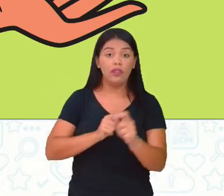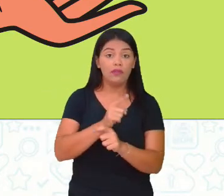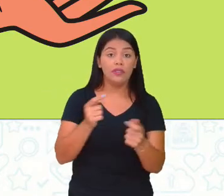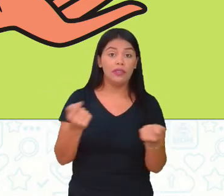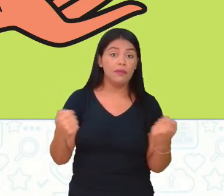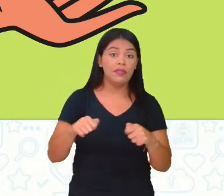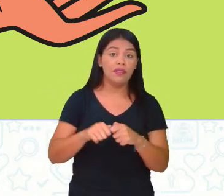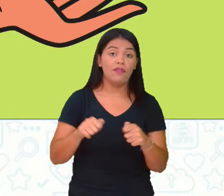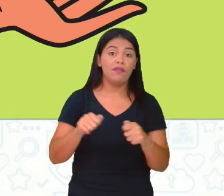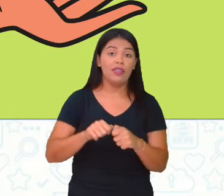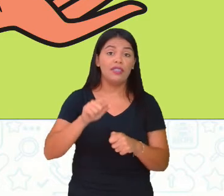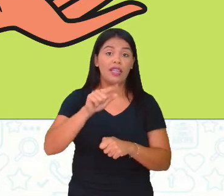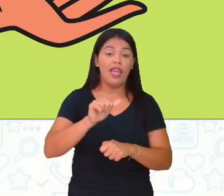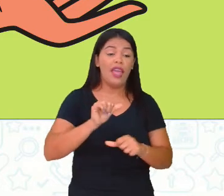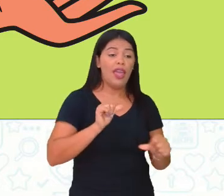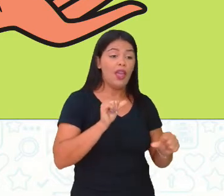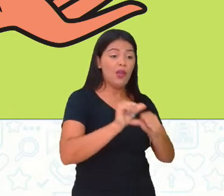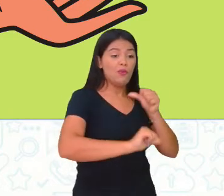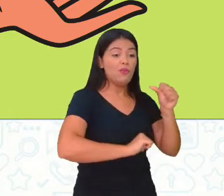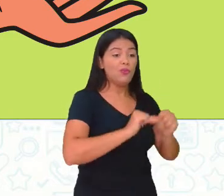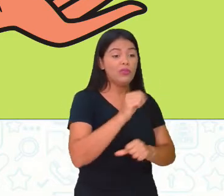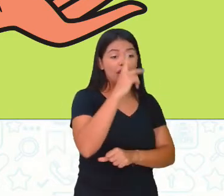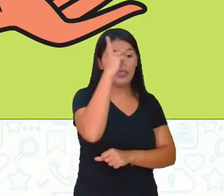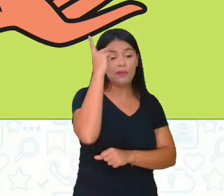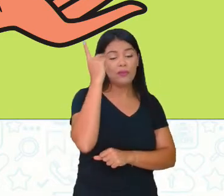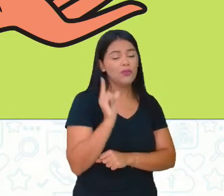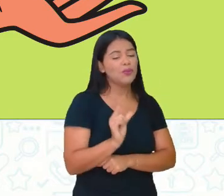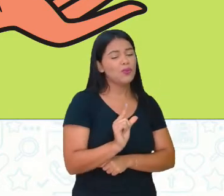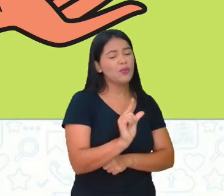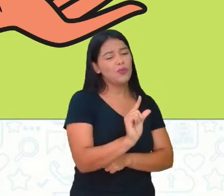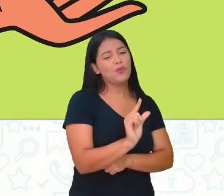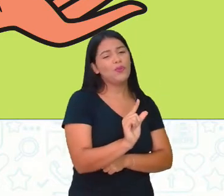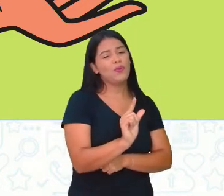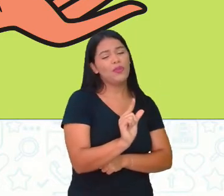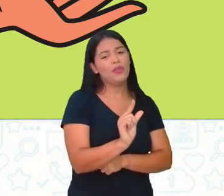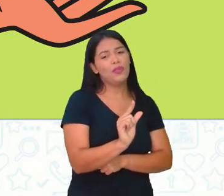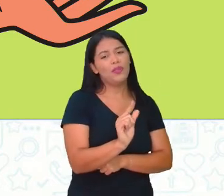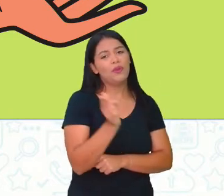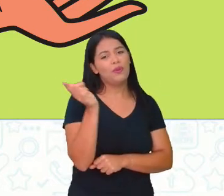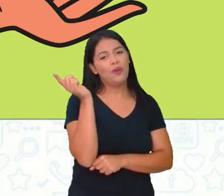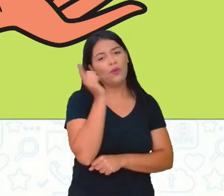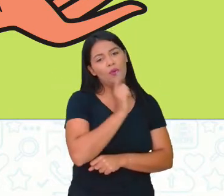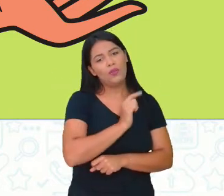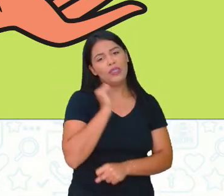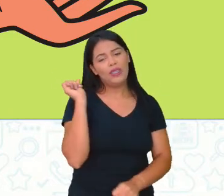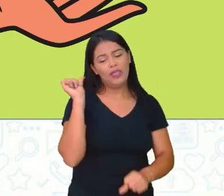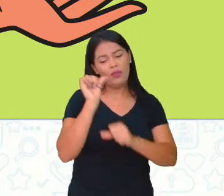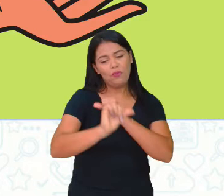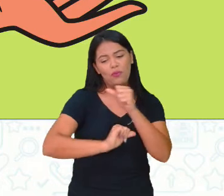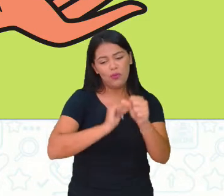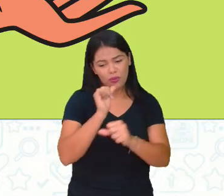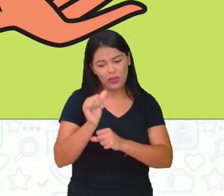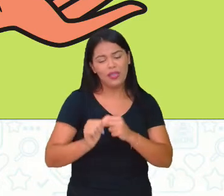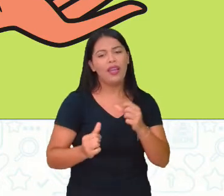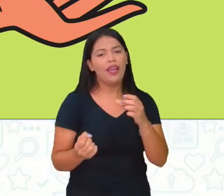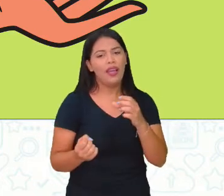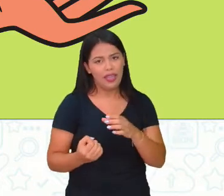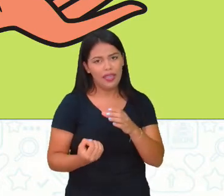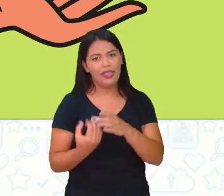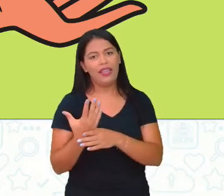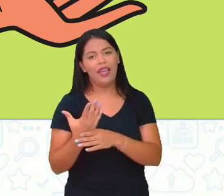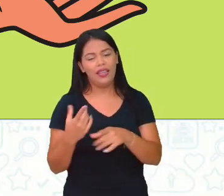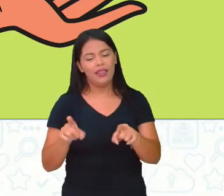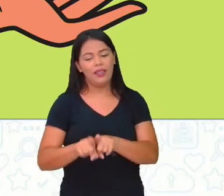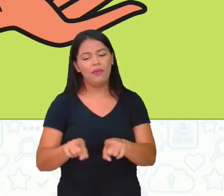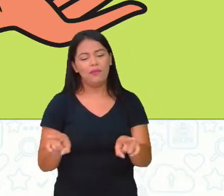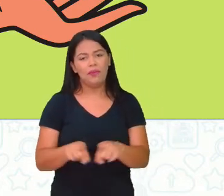é mover as pessoas só um pouquinho para as mudanças acontecerem. Então precisamos fazer